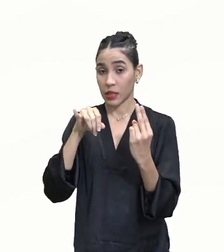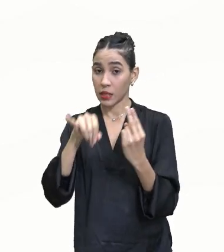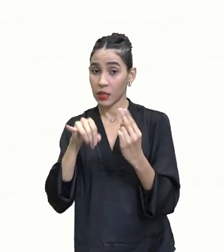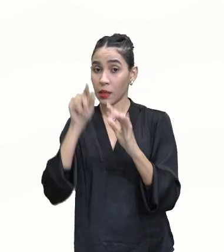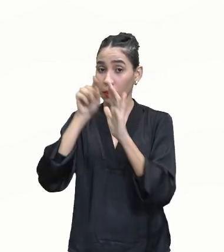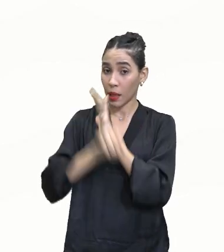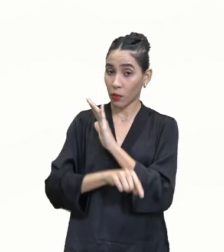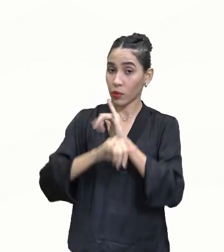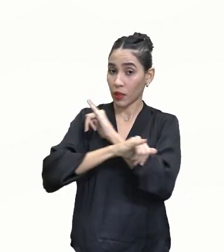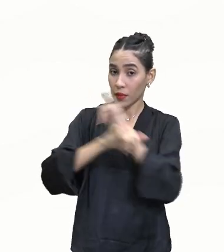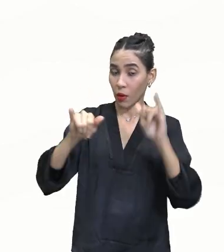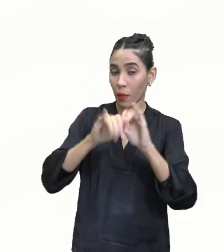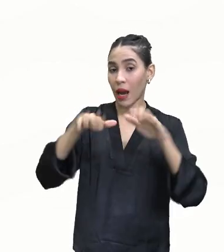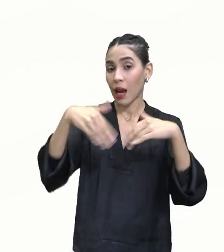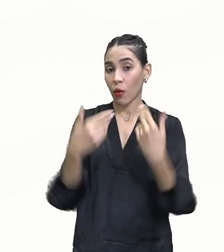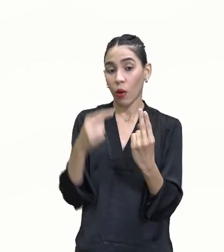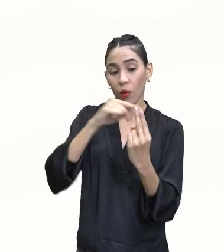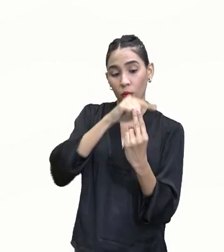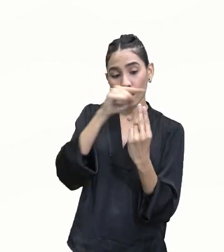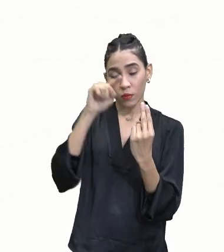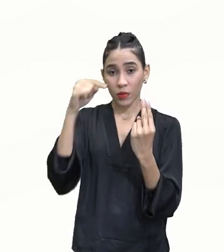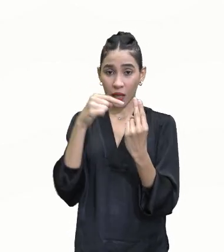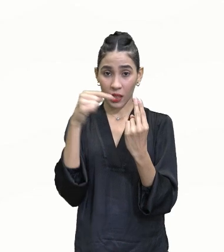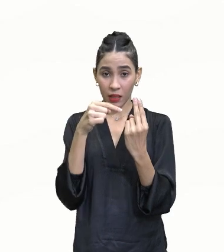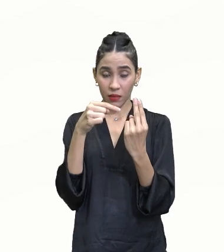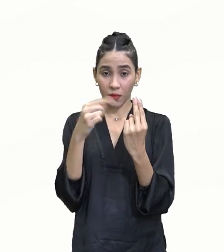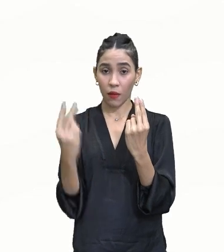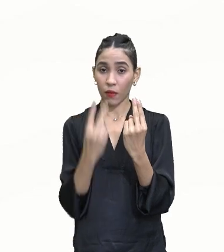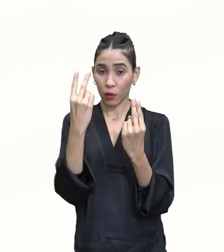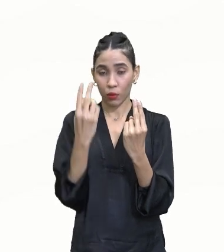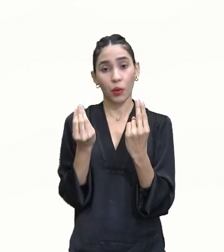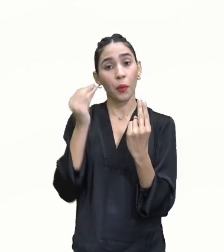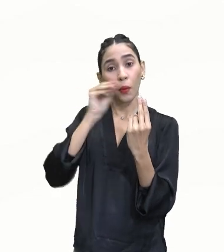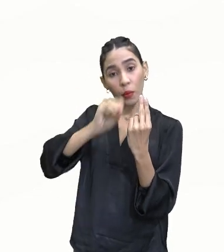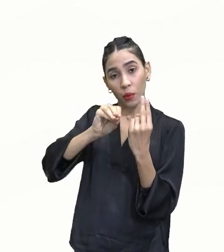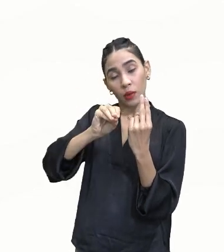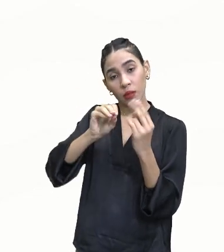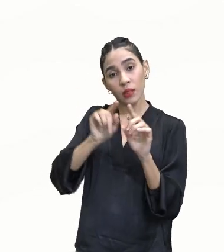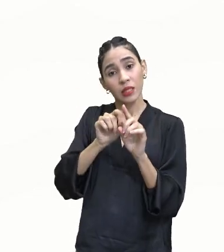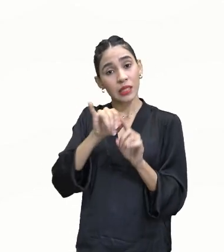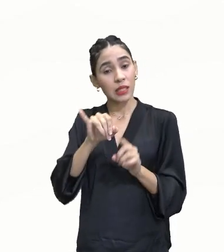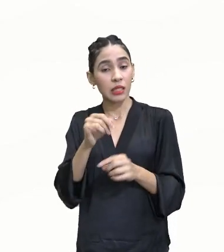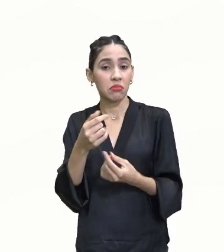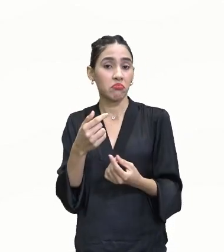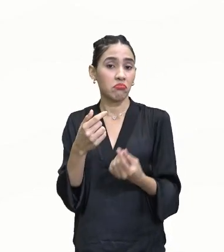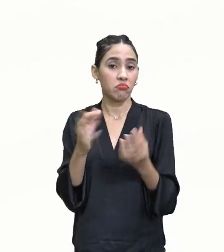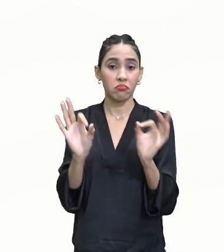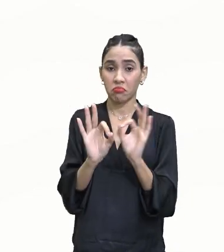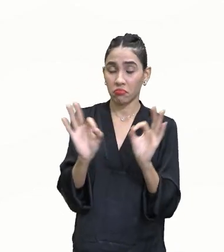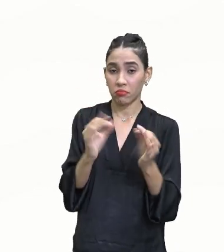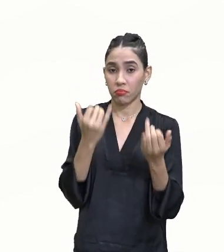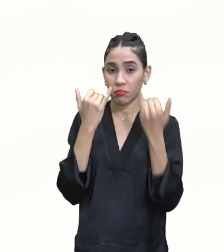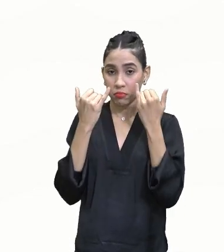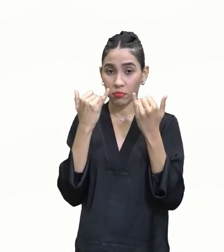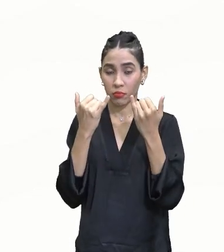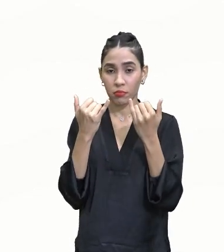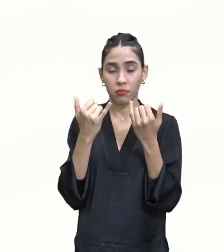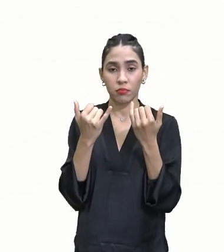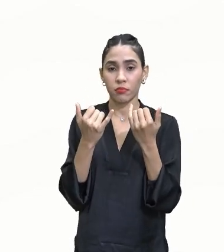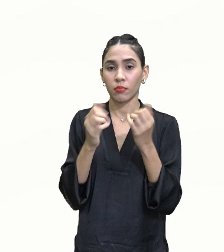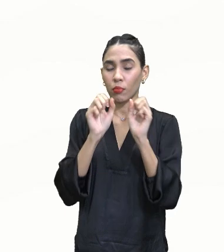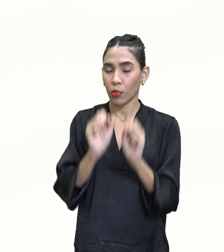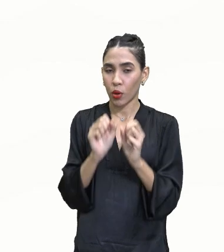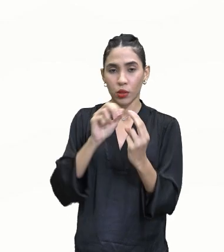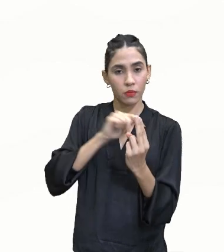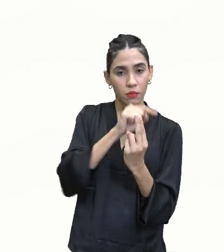problema informar qual o valor do π, você coloca na resolução. Caso não seja informado, você deixa a resposta em forma